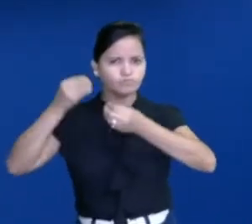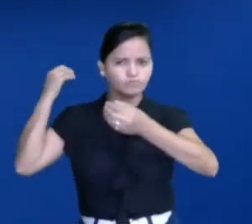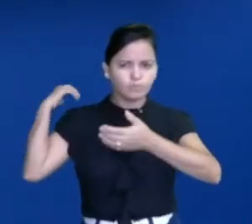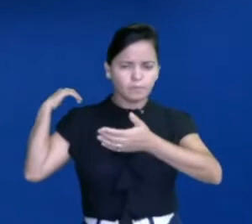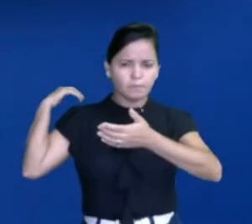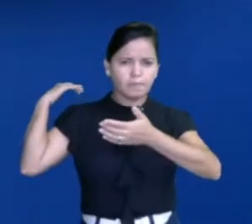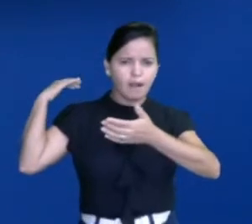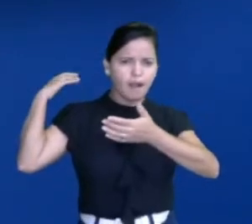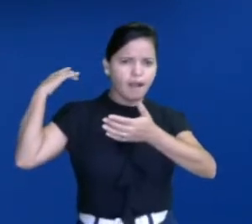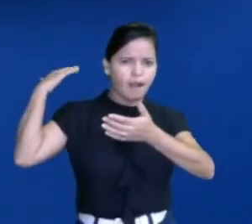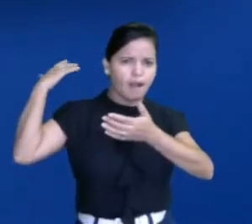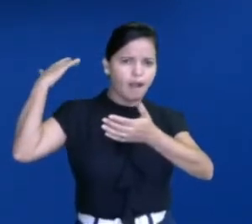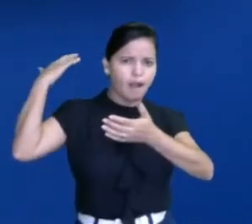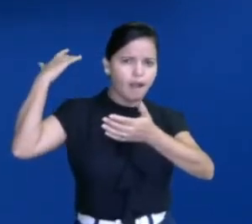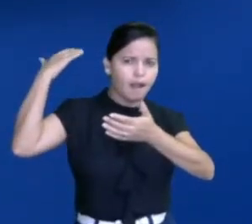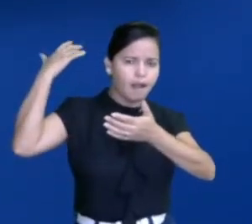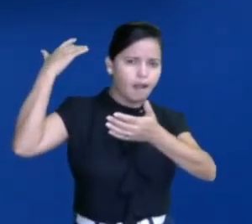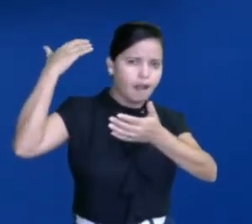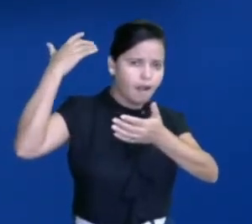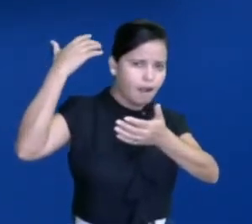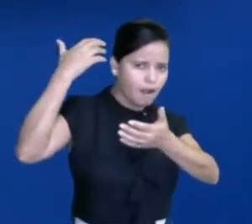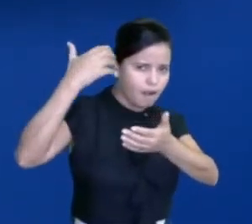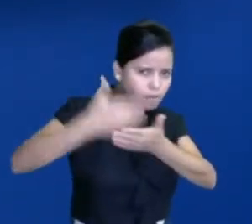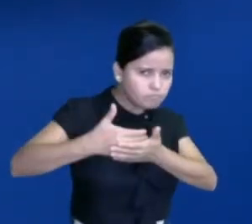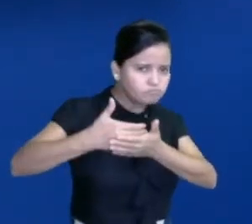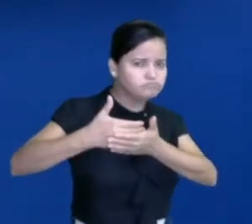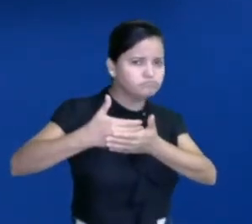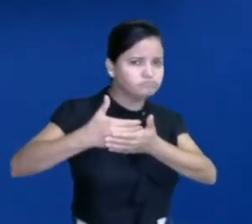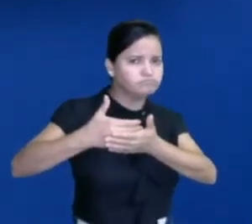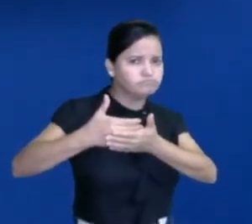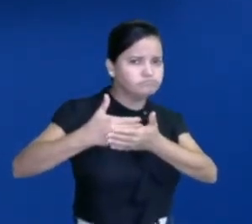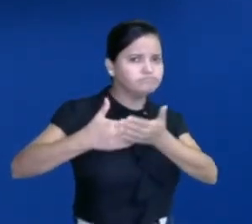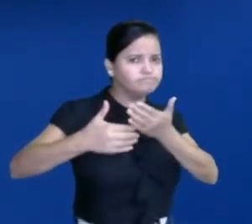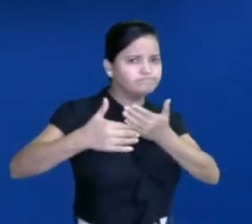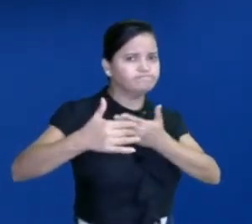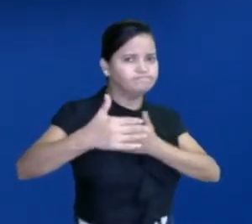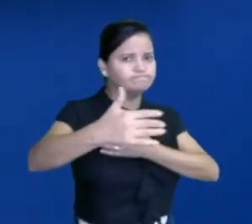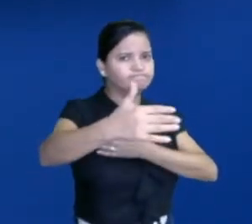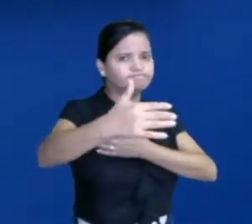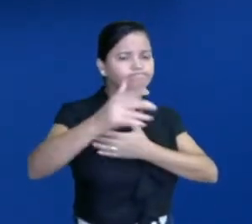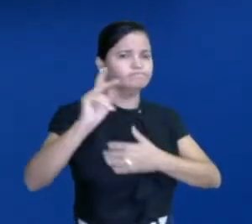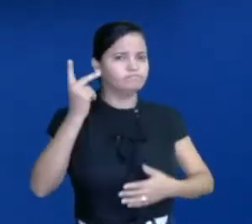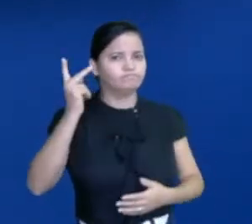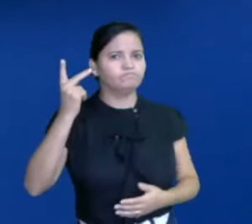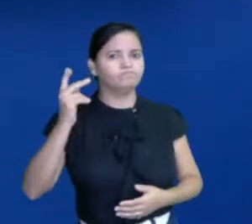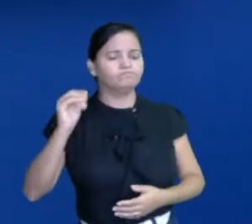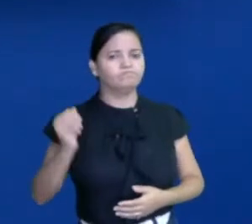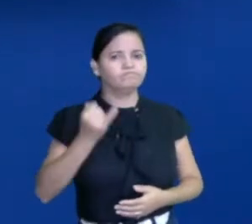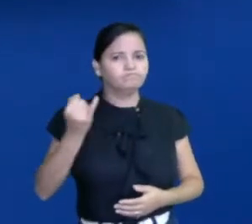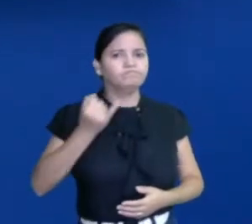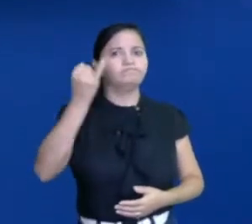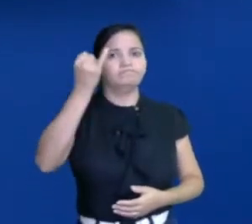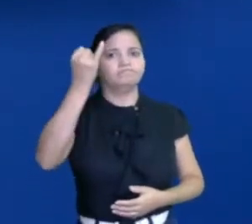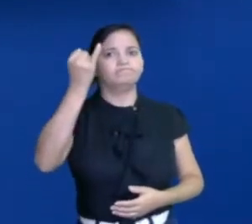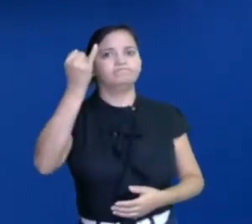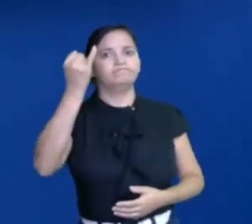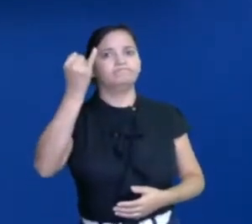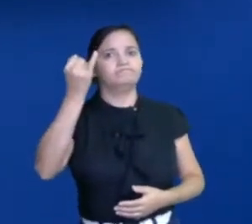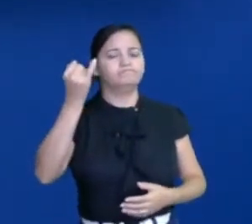o conceito de tempo histórico. Para isso, é importante que